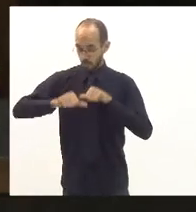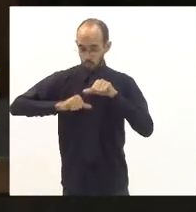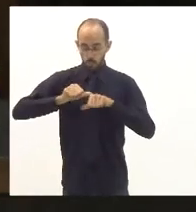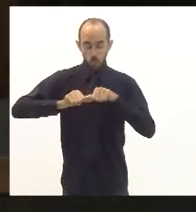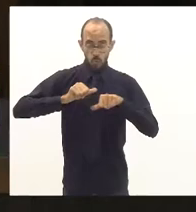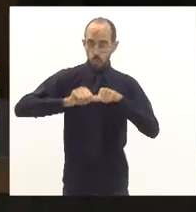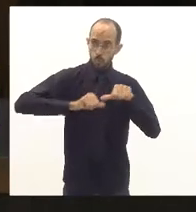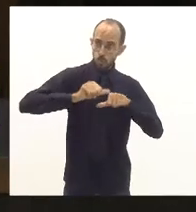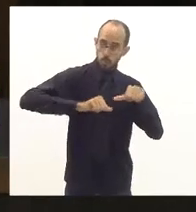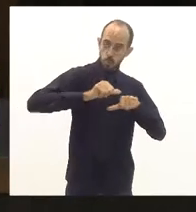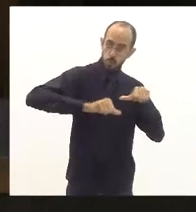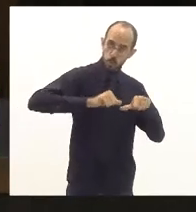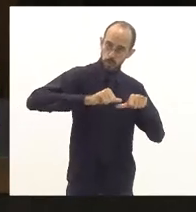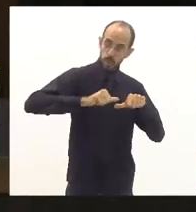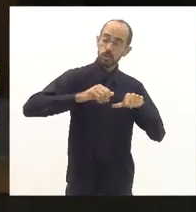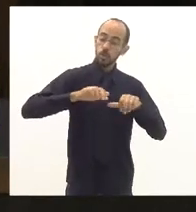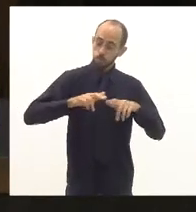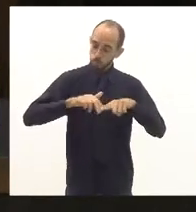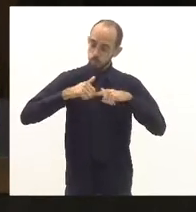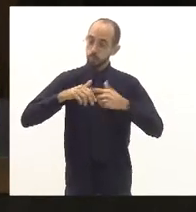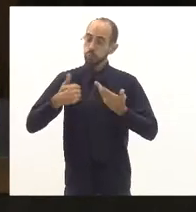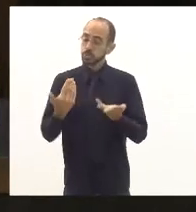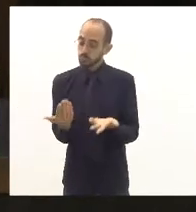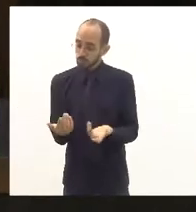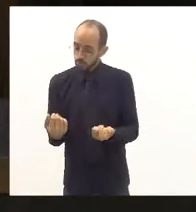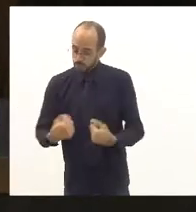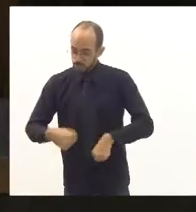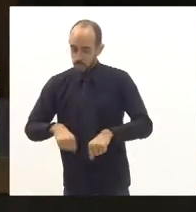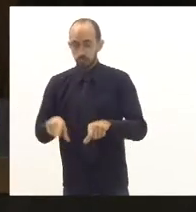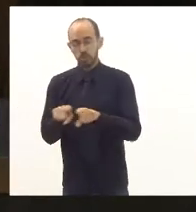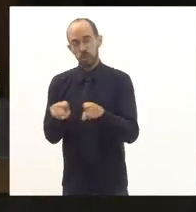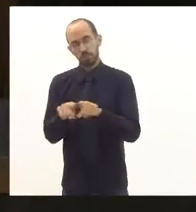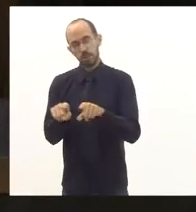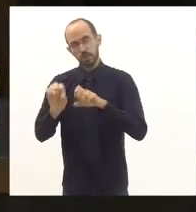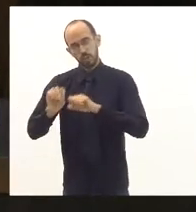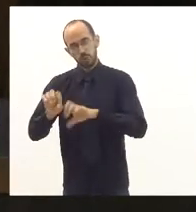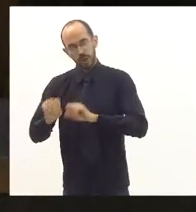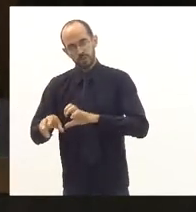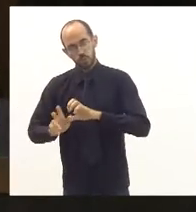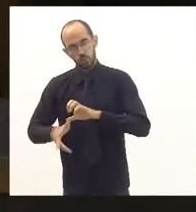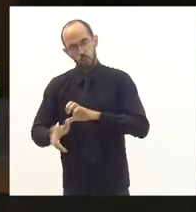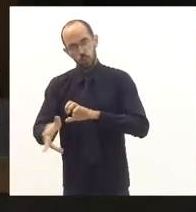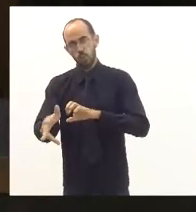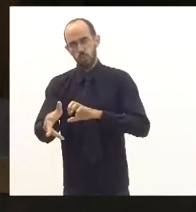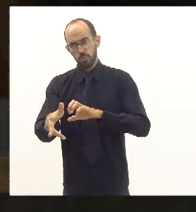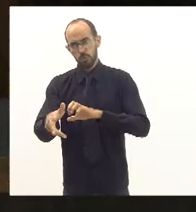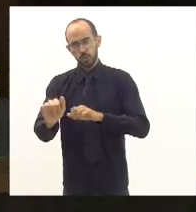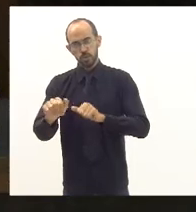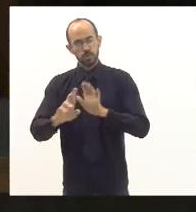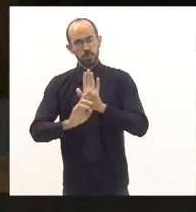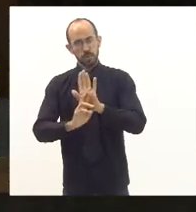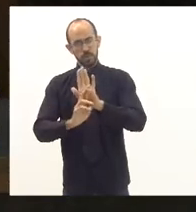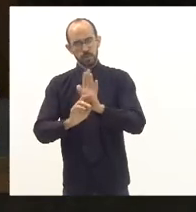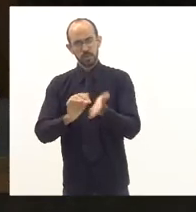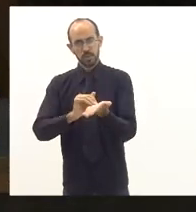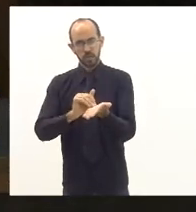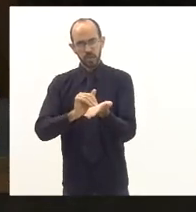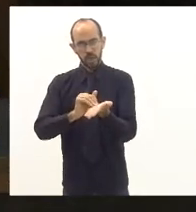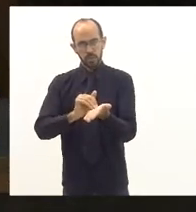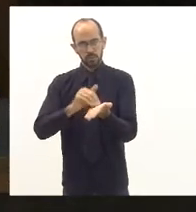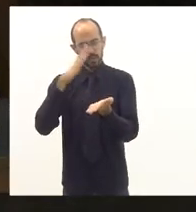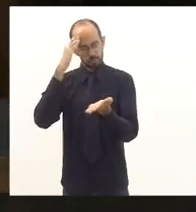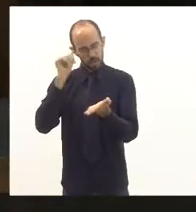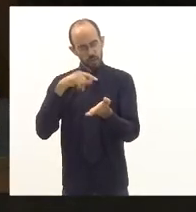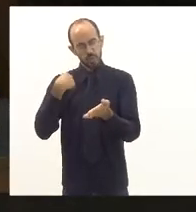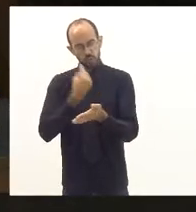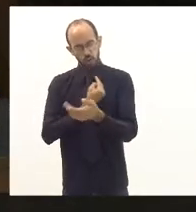pensar em educação continuada. Então, a gente precisa, viu, os representantes e secretário que estão aqui, promover